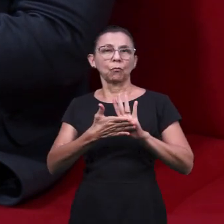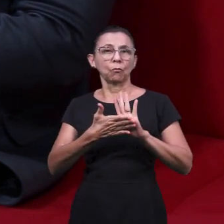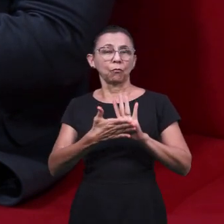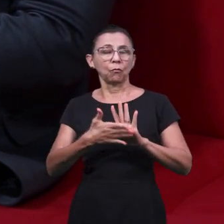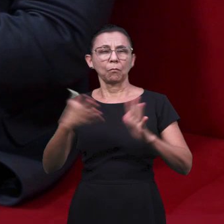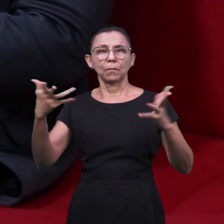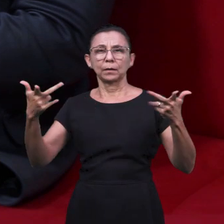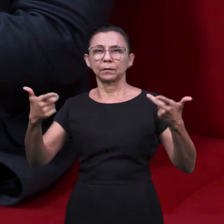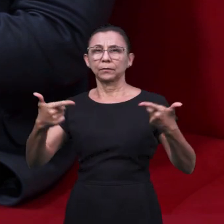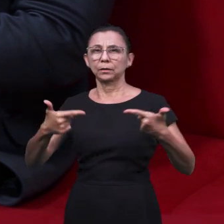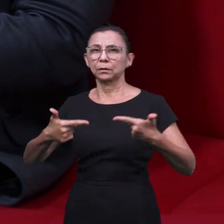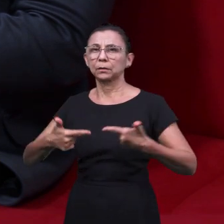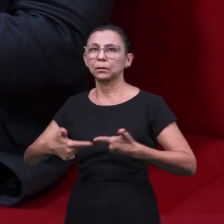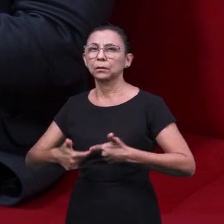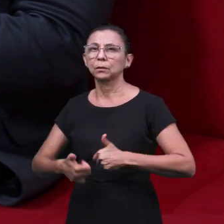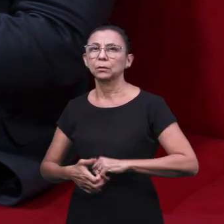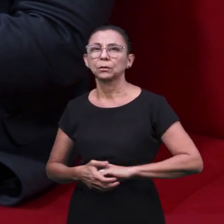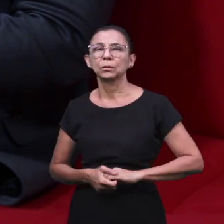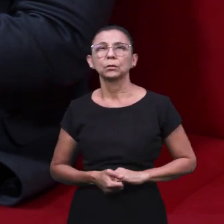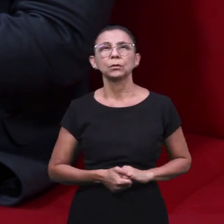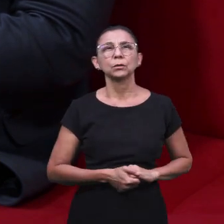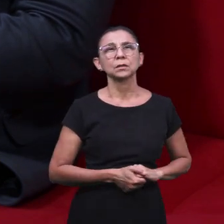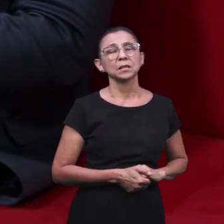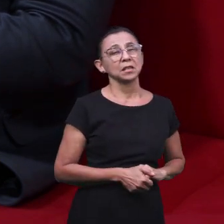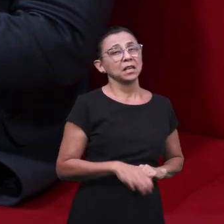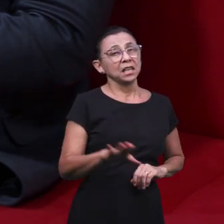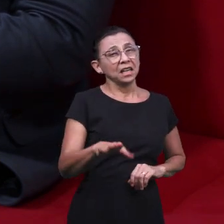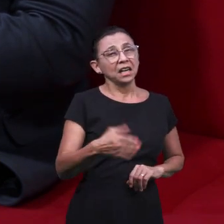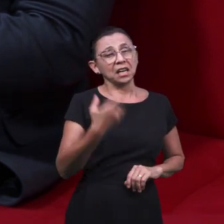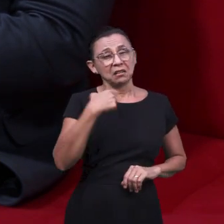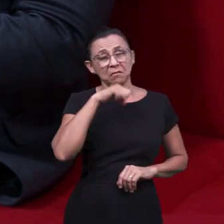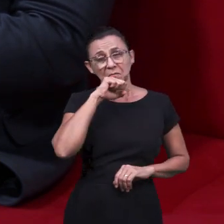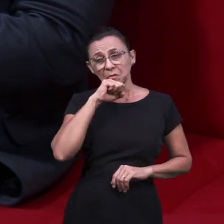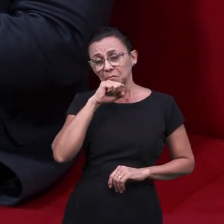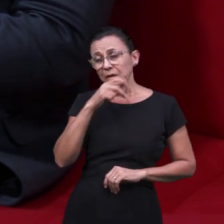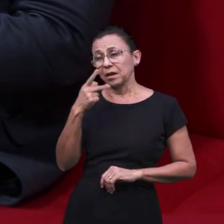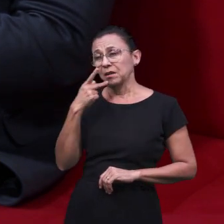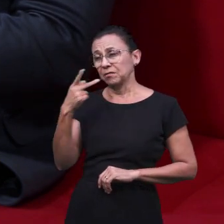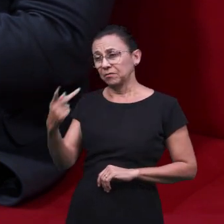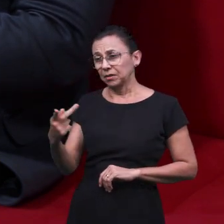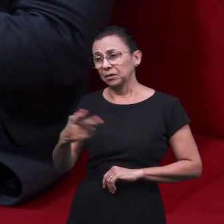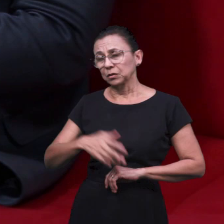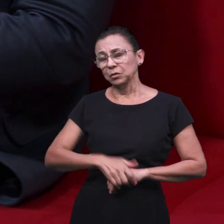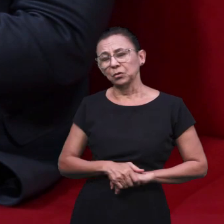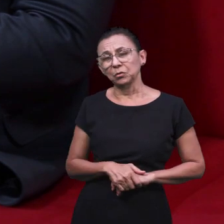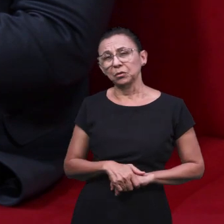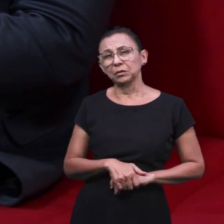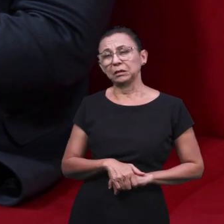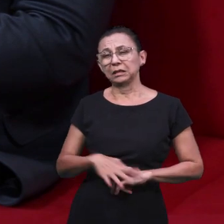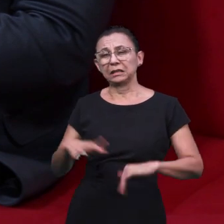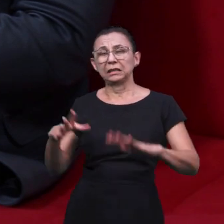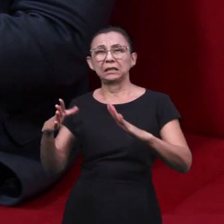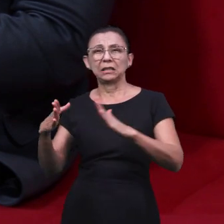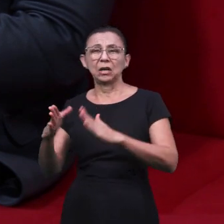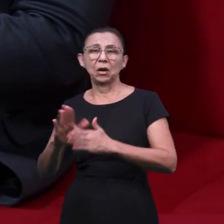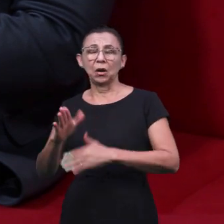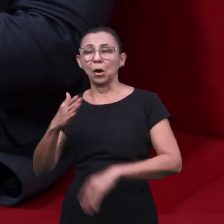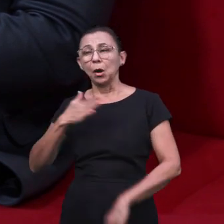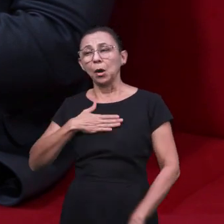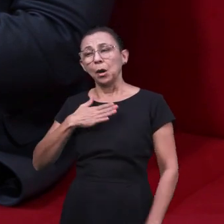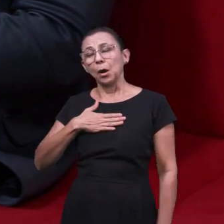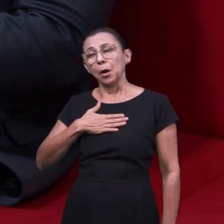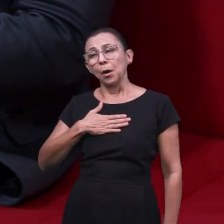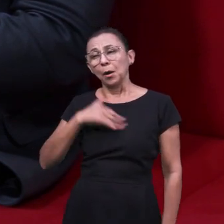maior dificuldade, só porque meu pai falou lá para o pastor que eles estavam vivendo uma crise qualquer na igreja. Olha, minha filha está estudando